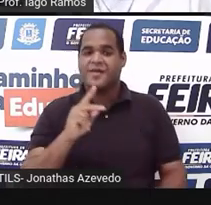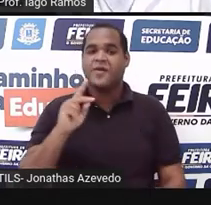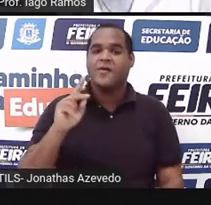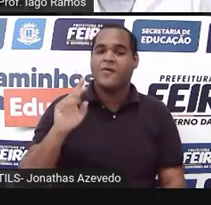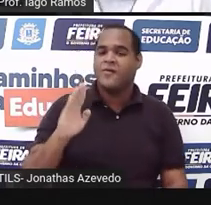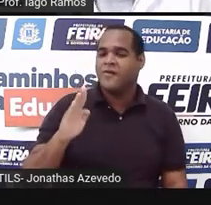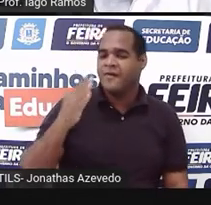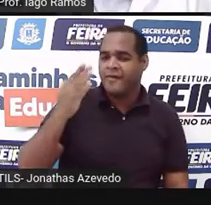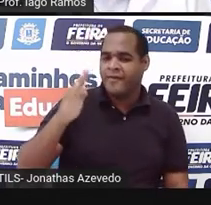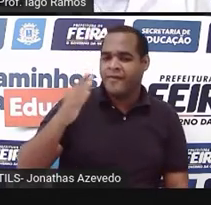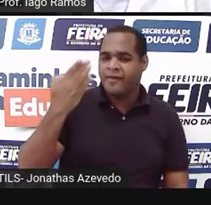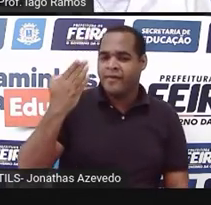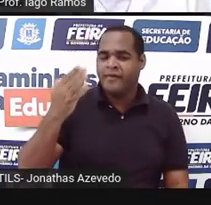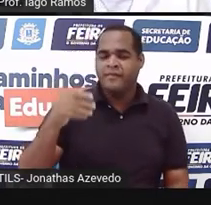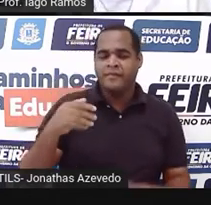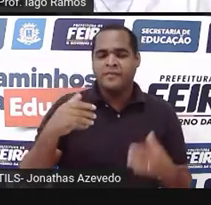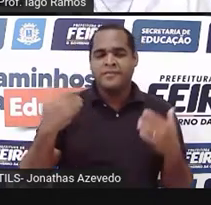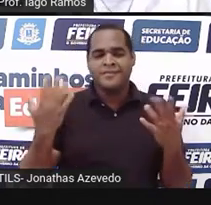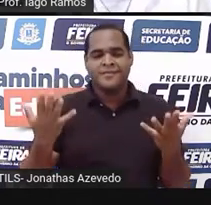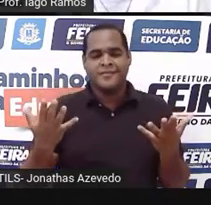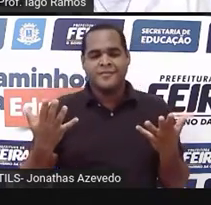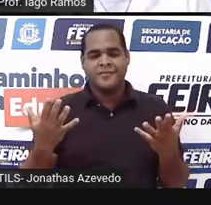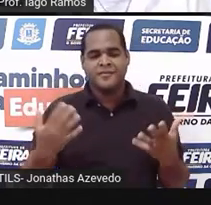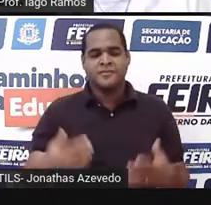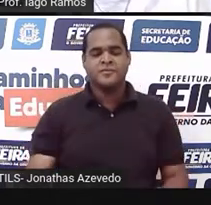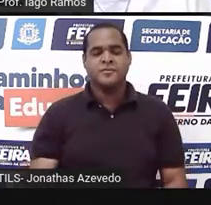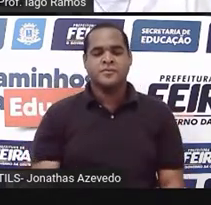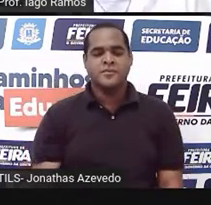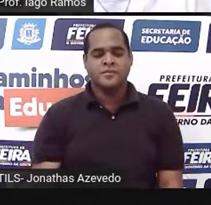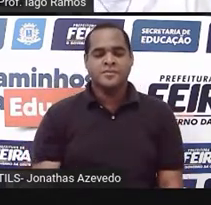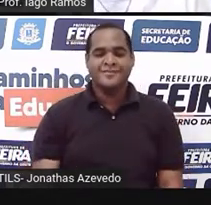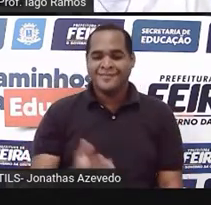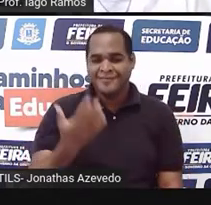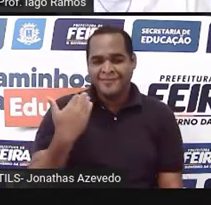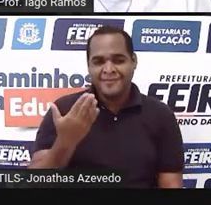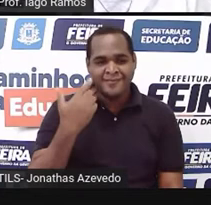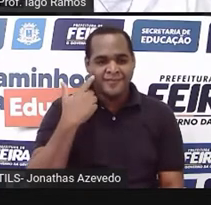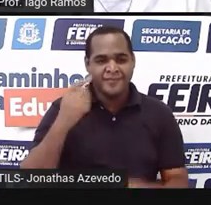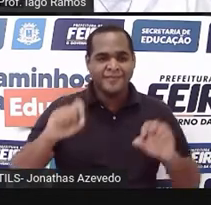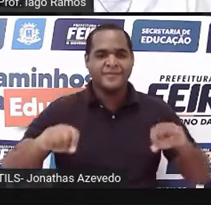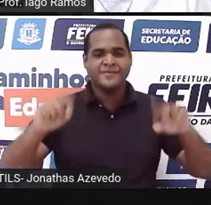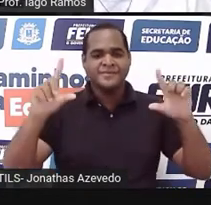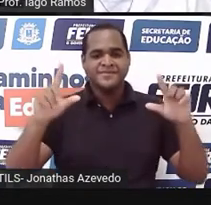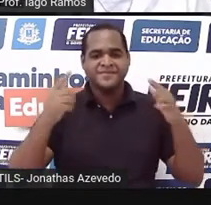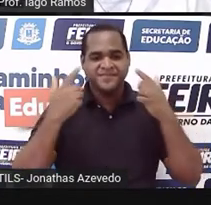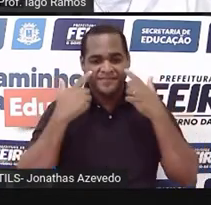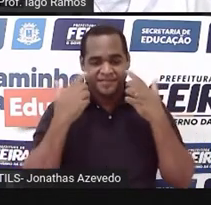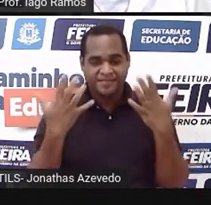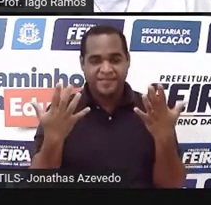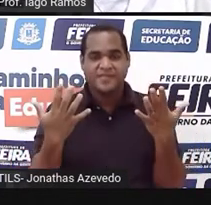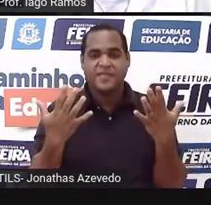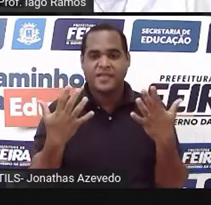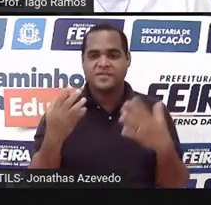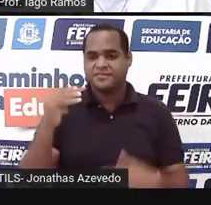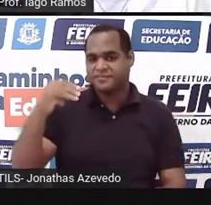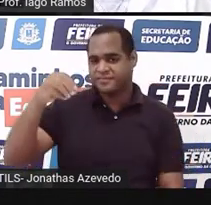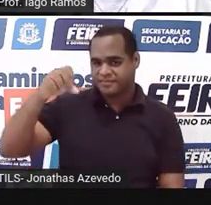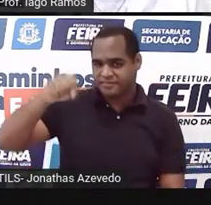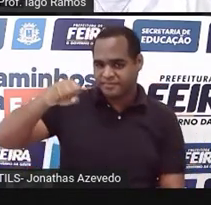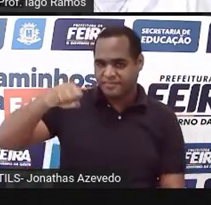verde ou isso é falso o botãozinho vermelho vamos lá a próxima tela vai contar ir